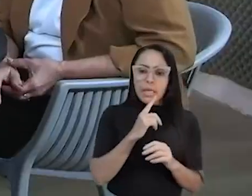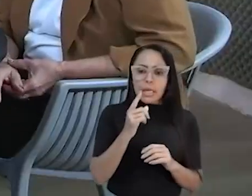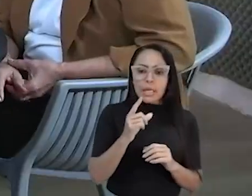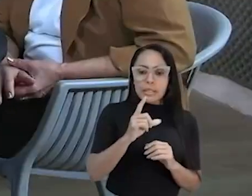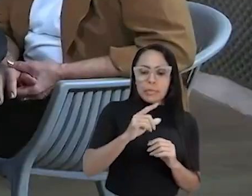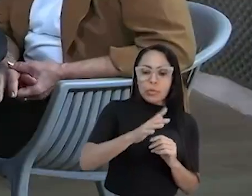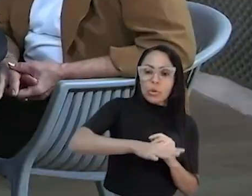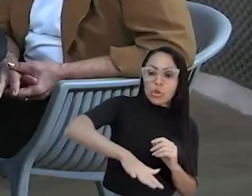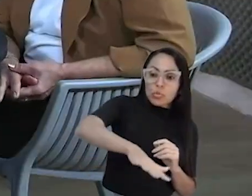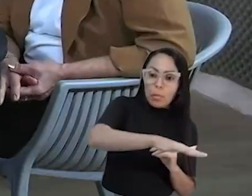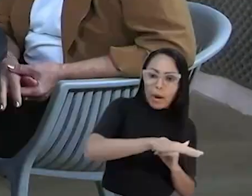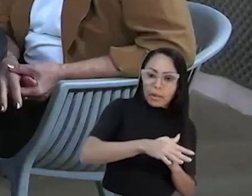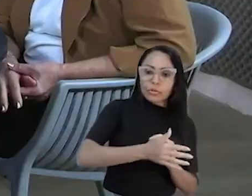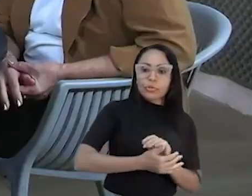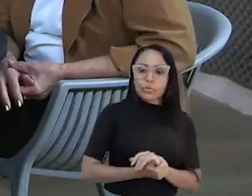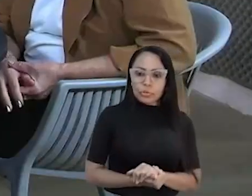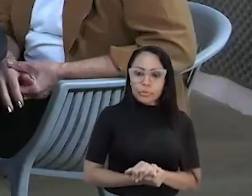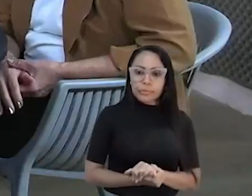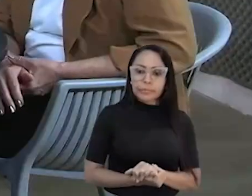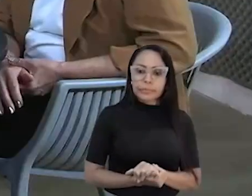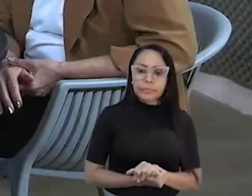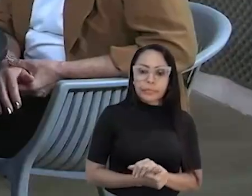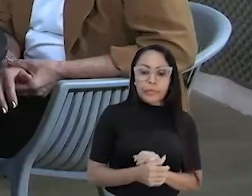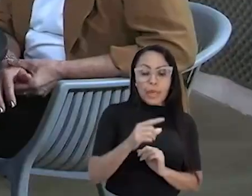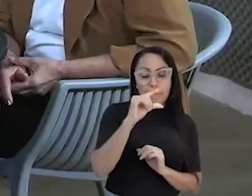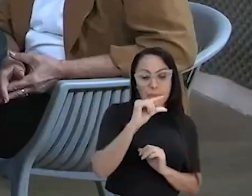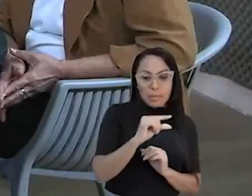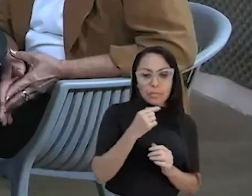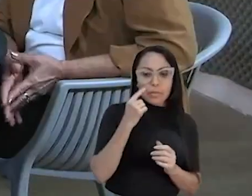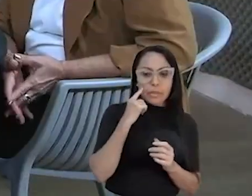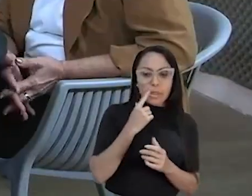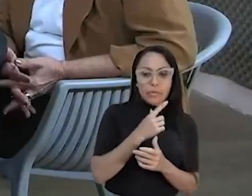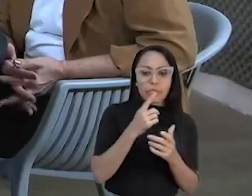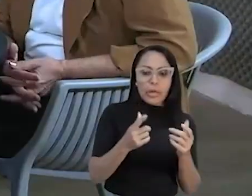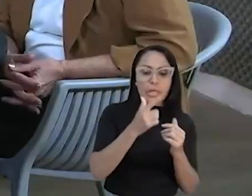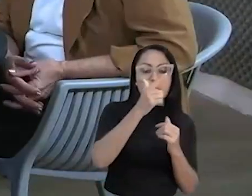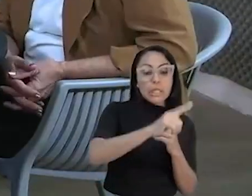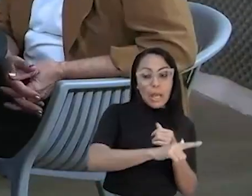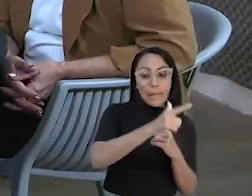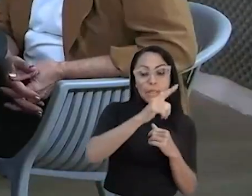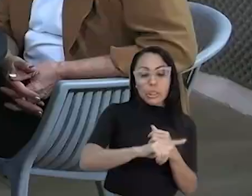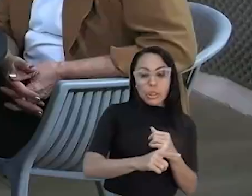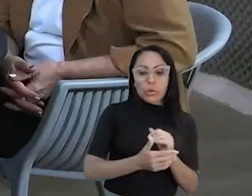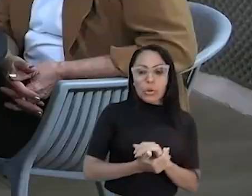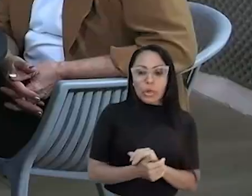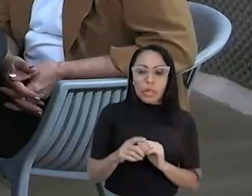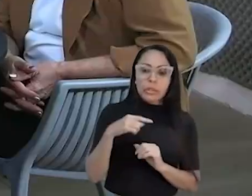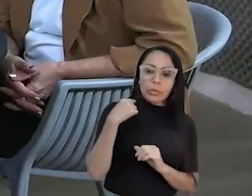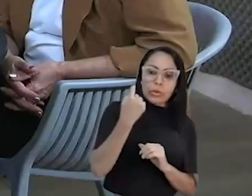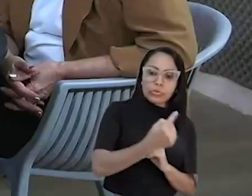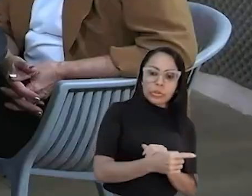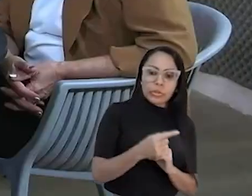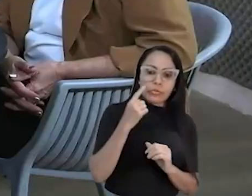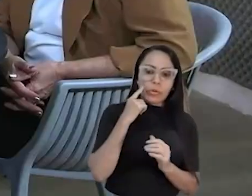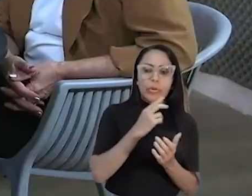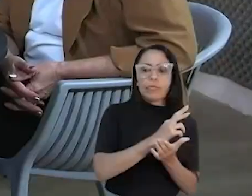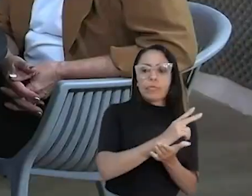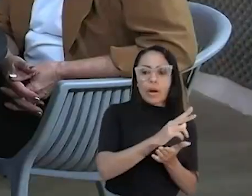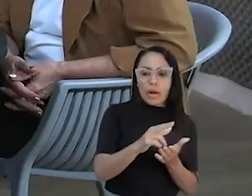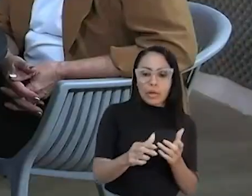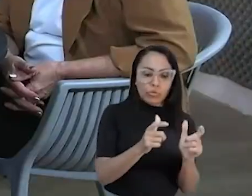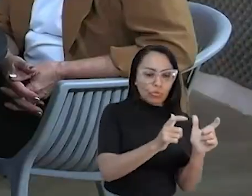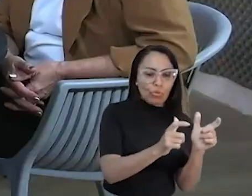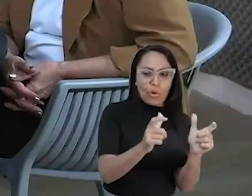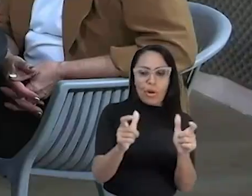mínimo espaço... A menor unidade, né? A mínima unidade que vai se repetindo. Então, a gente viu o módulo em vários